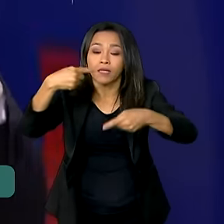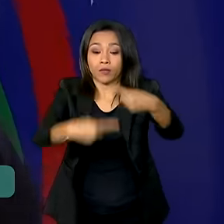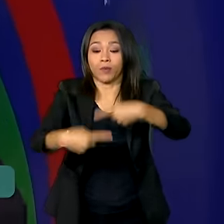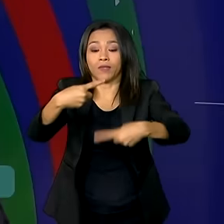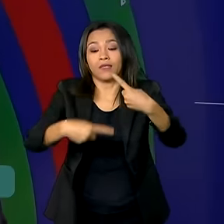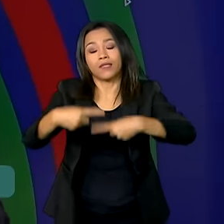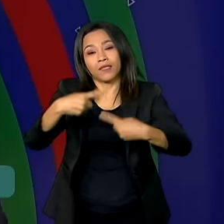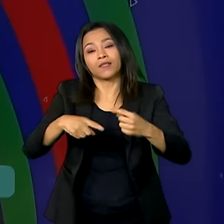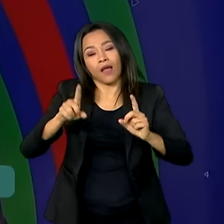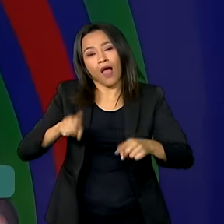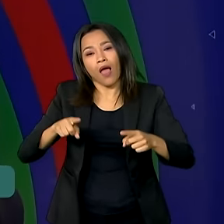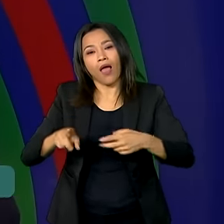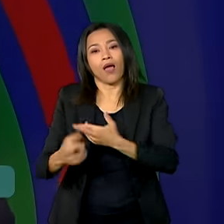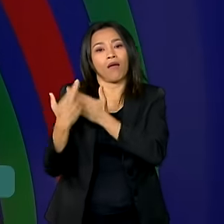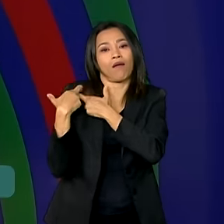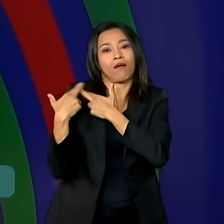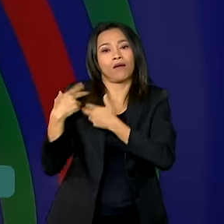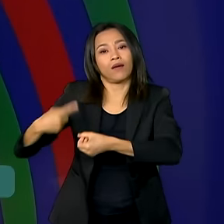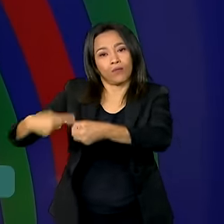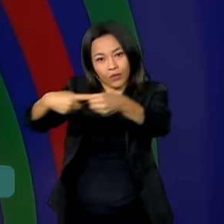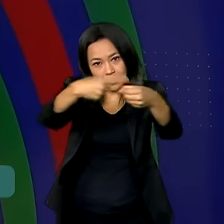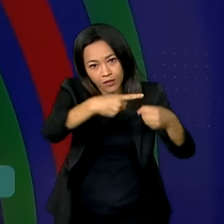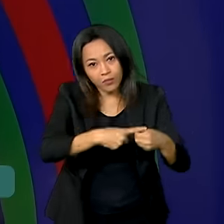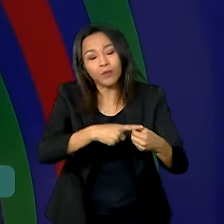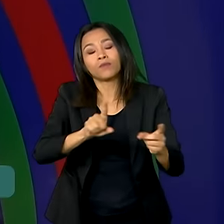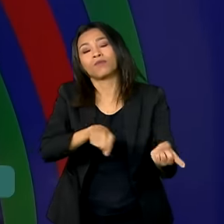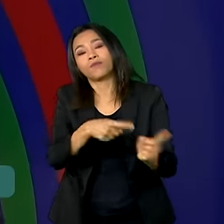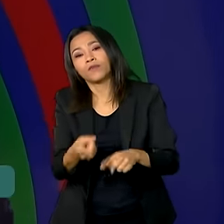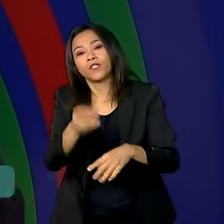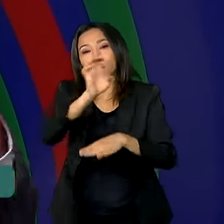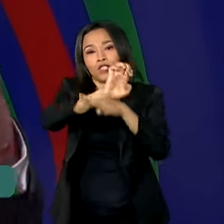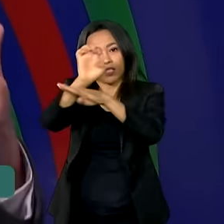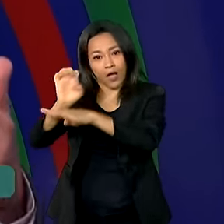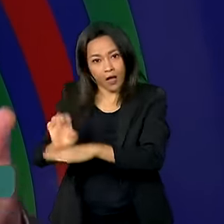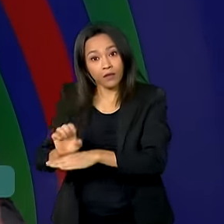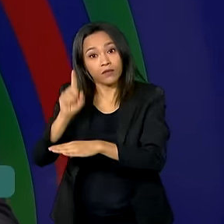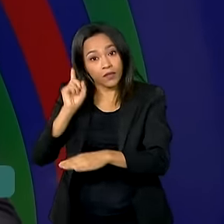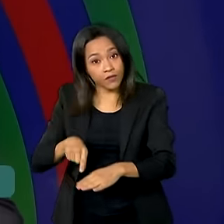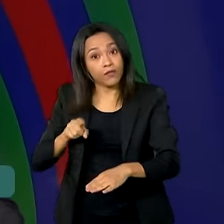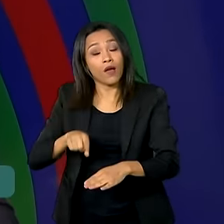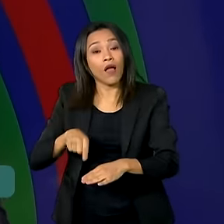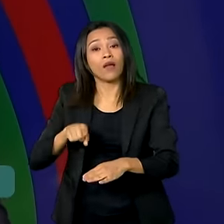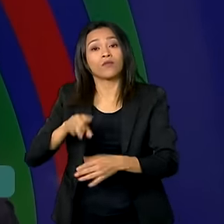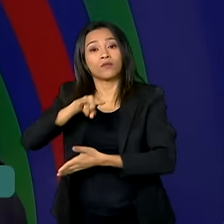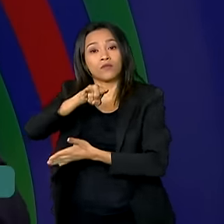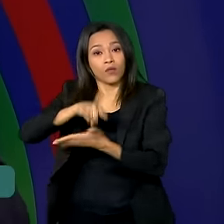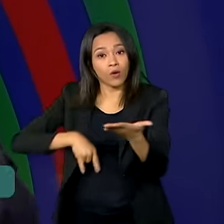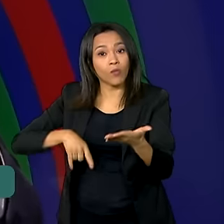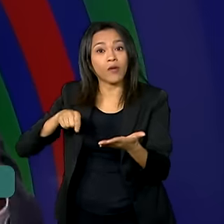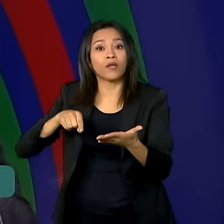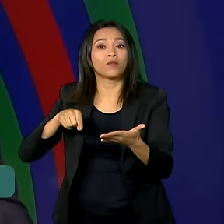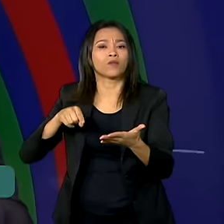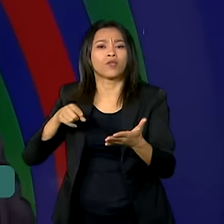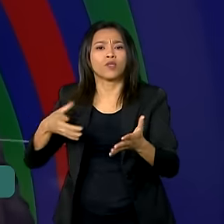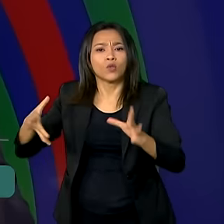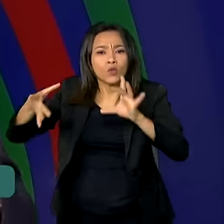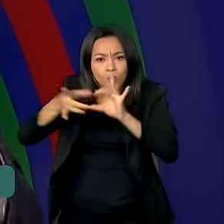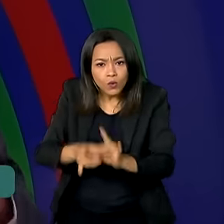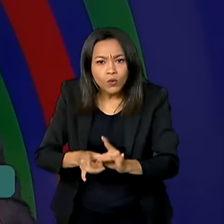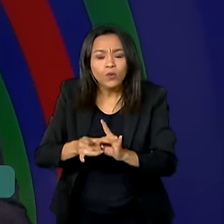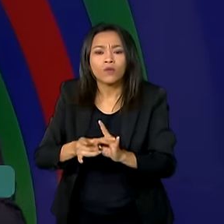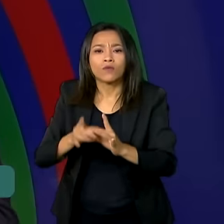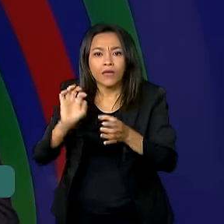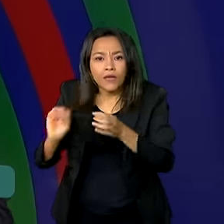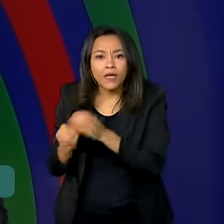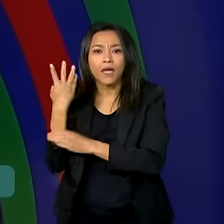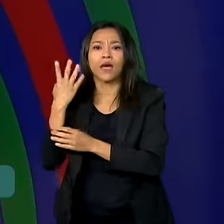climáticas passem pelos municípios, pelos governos estaduais. Foi a resolução do nosso Conselho da Federação, também um órgão recriado, criado